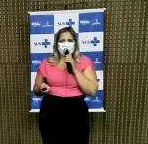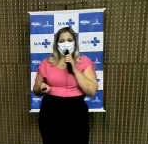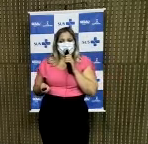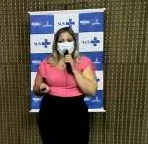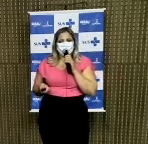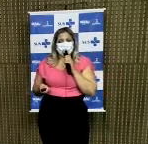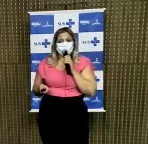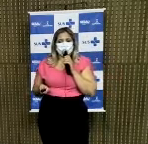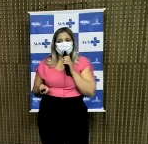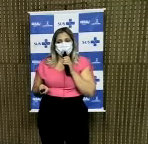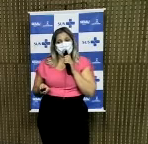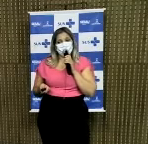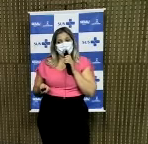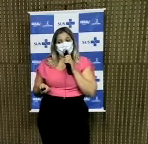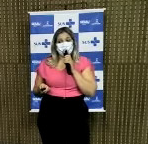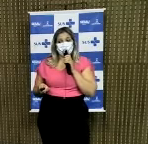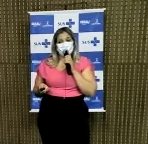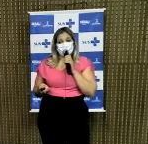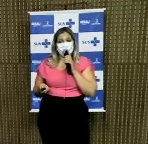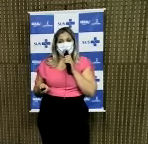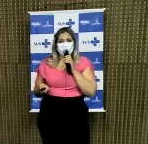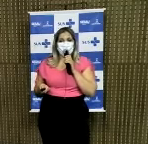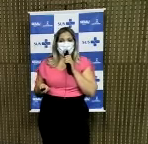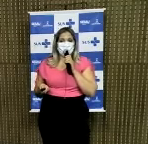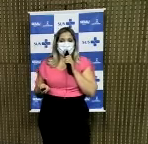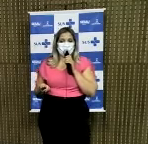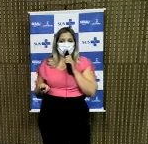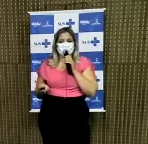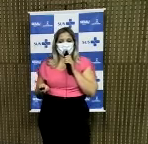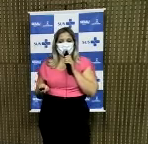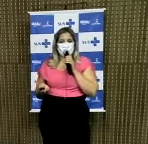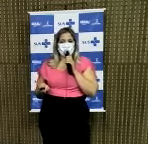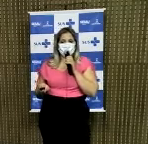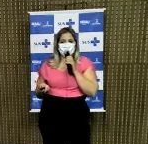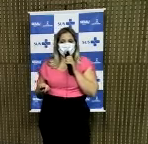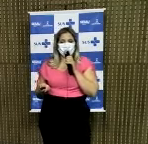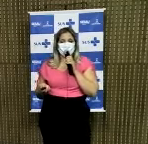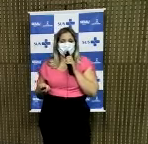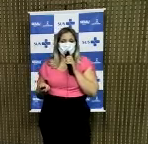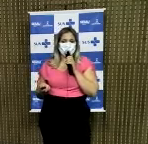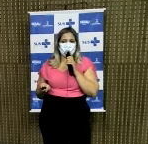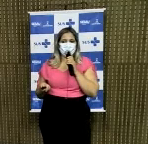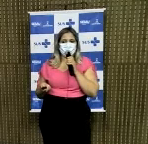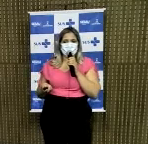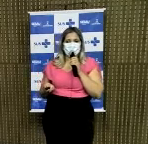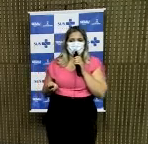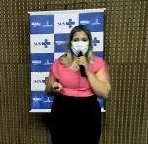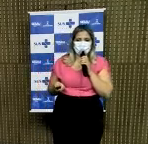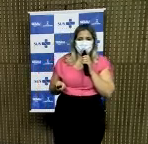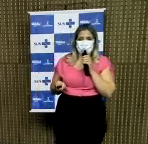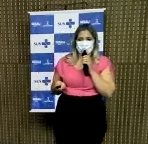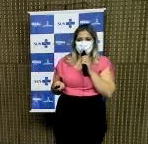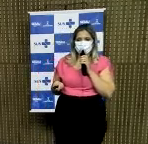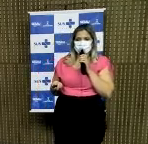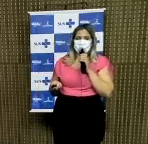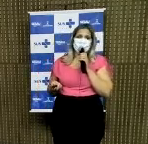tá um pouquinho... não está muito ruim, né, os acompanhamentos aqui de hipertensão diabético, mas esse percentual aqui se deve também